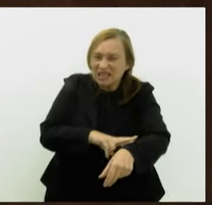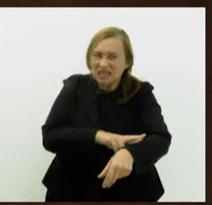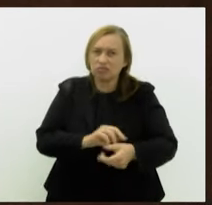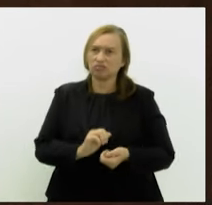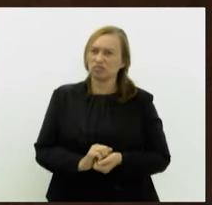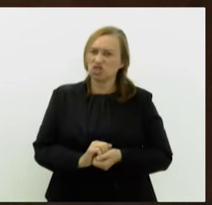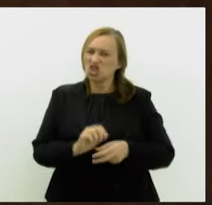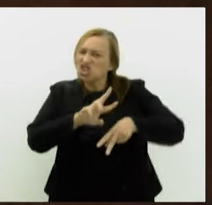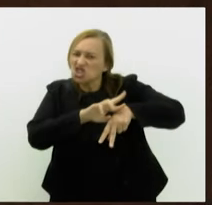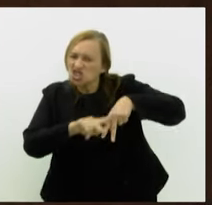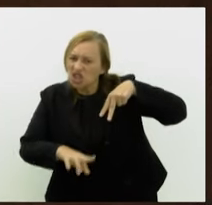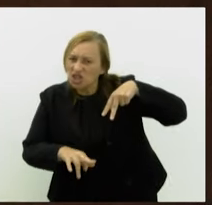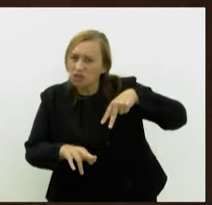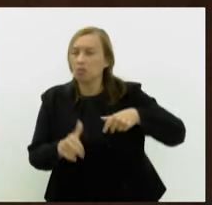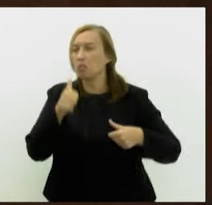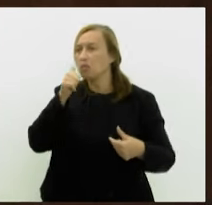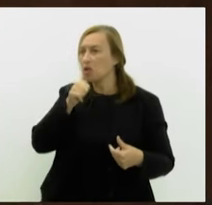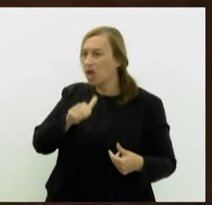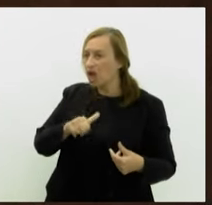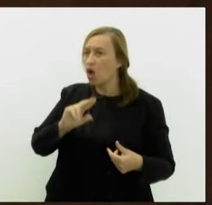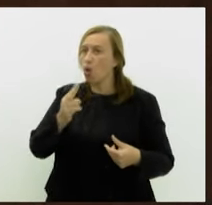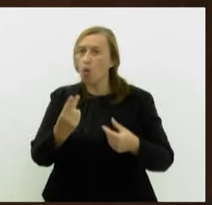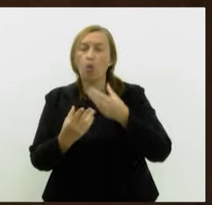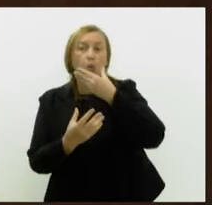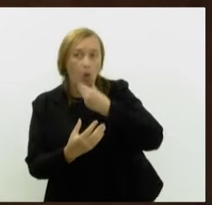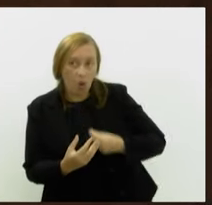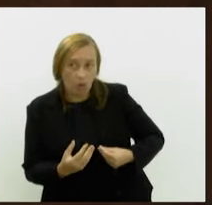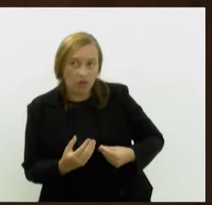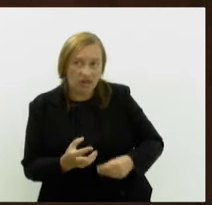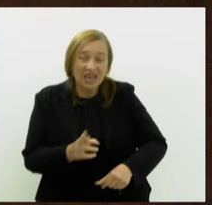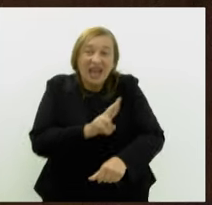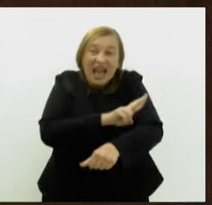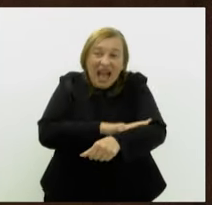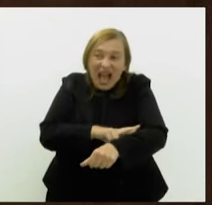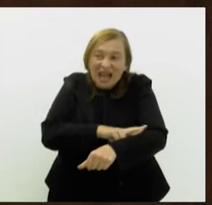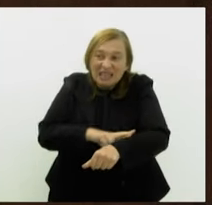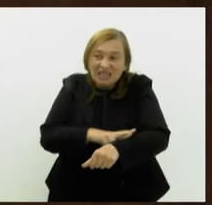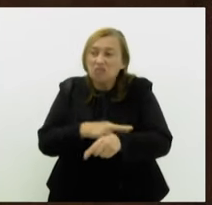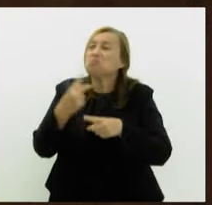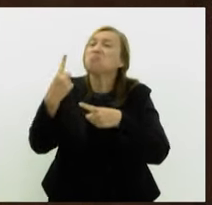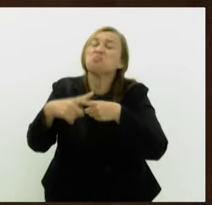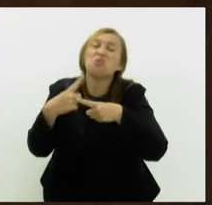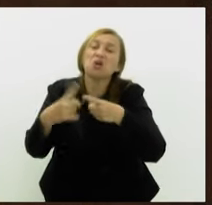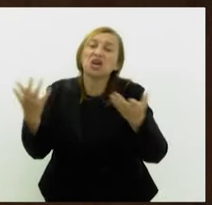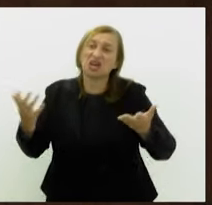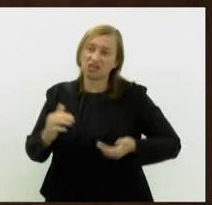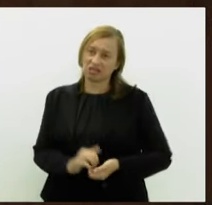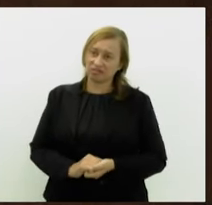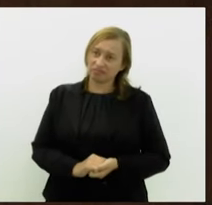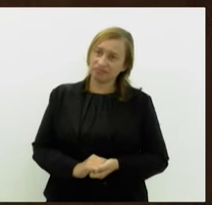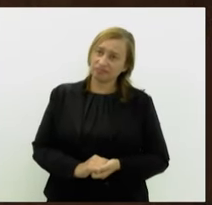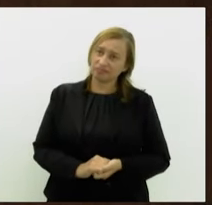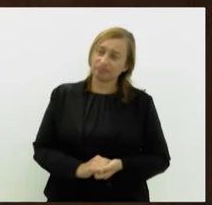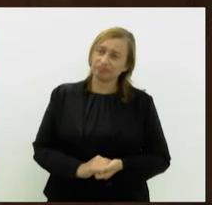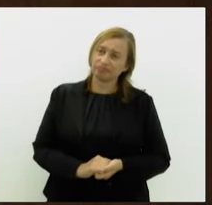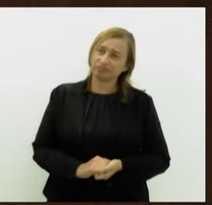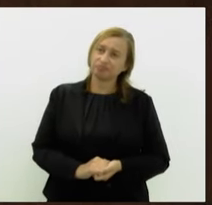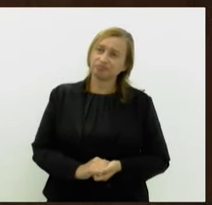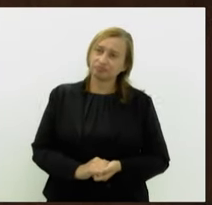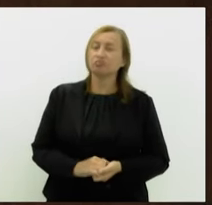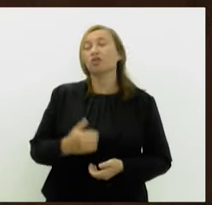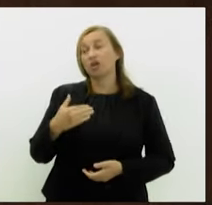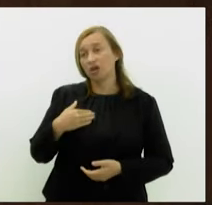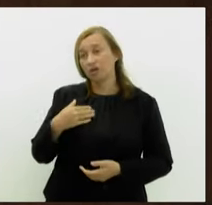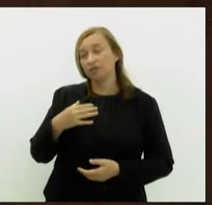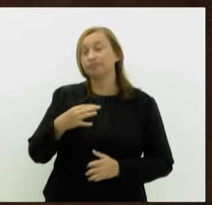aqui, no artigo que eu citei, o 3º, a gente vai fazer... Eu sugeri